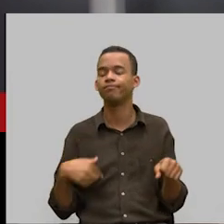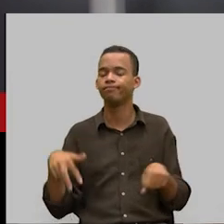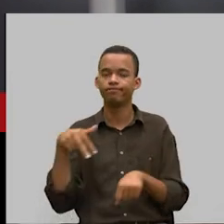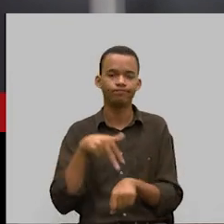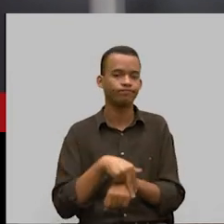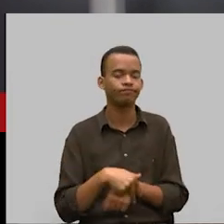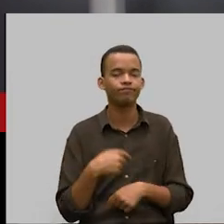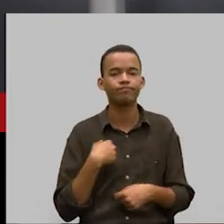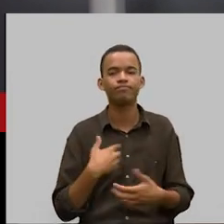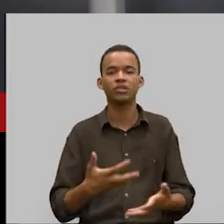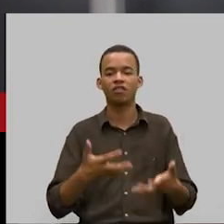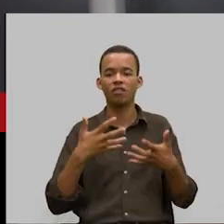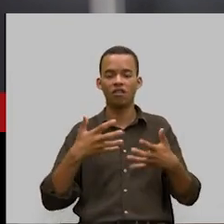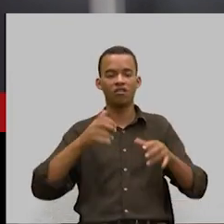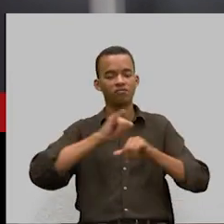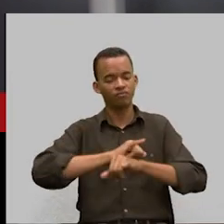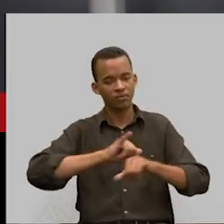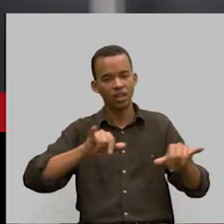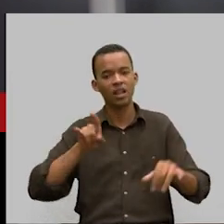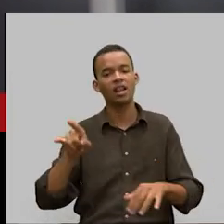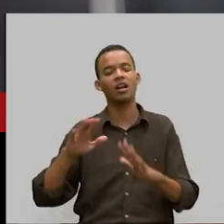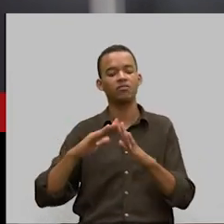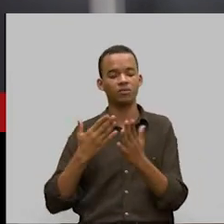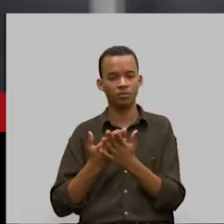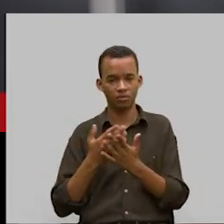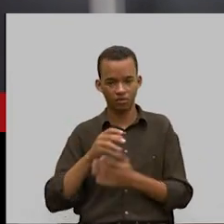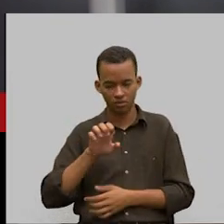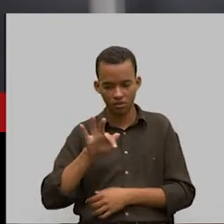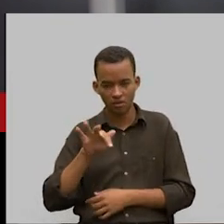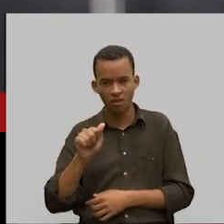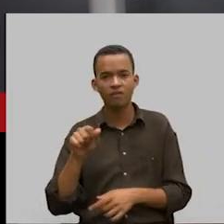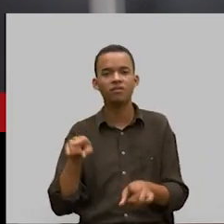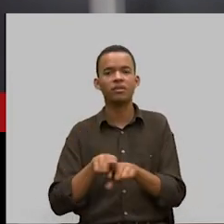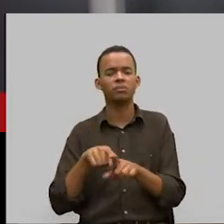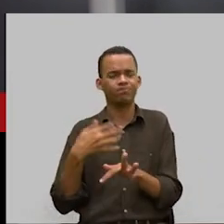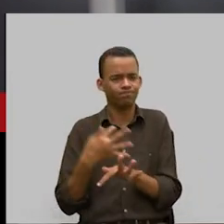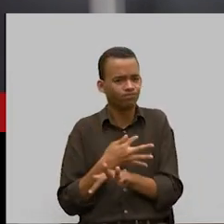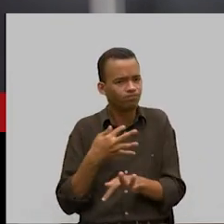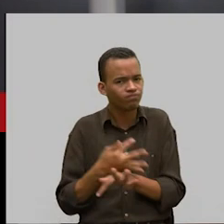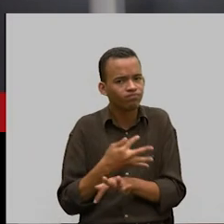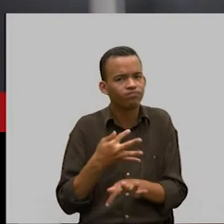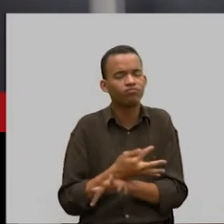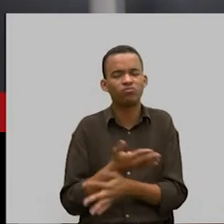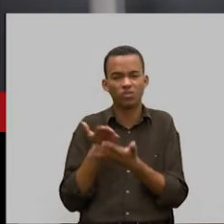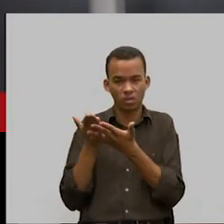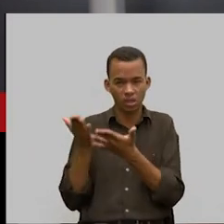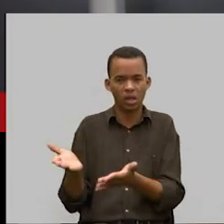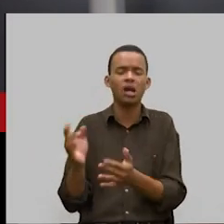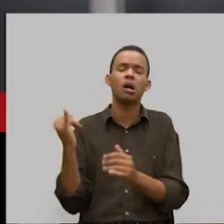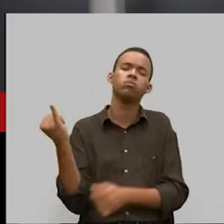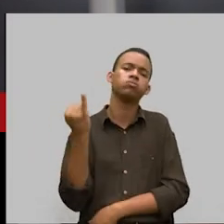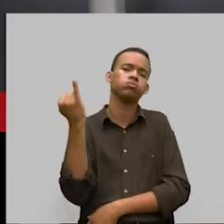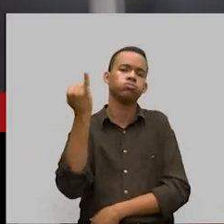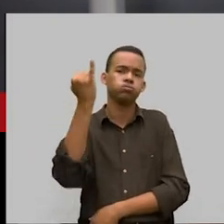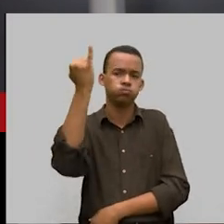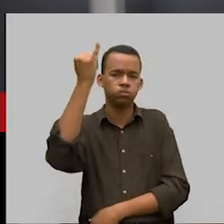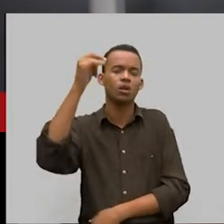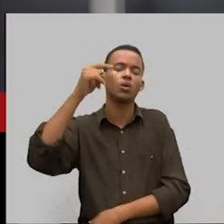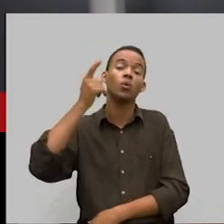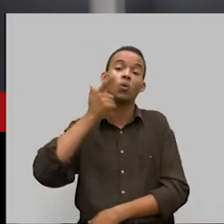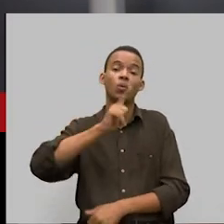quanto a Efa o quanto essa resiliência o quanto vocês foram importantes na